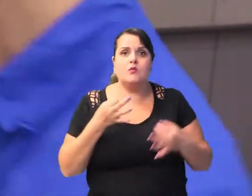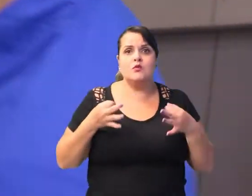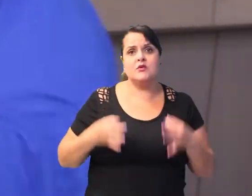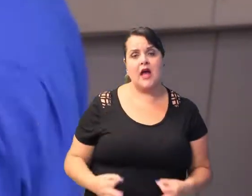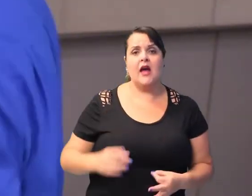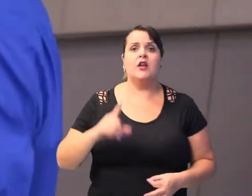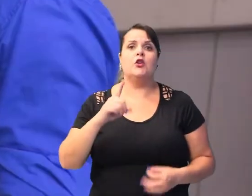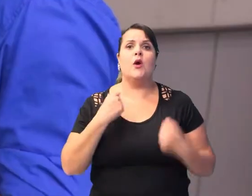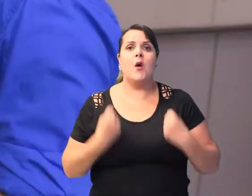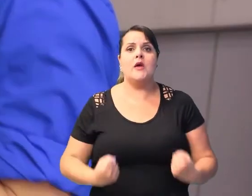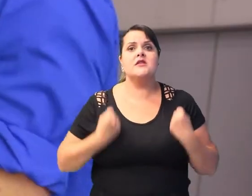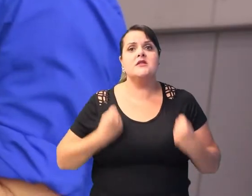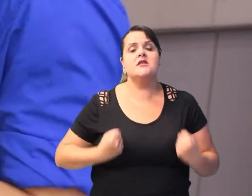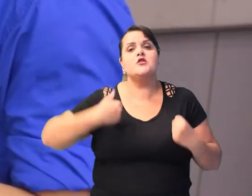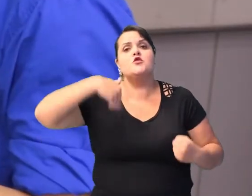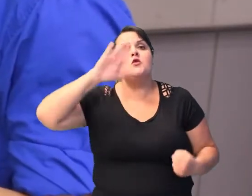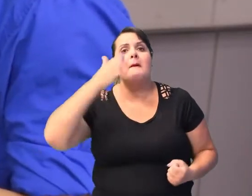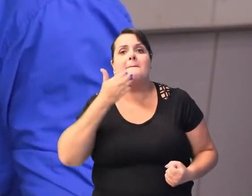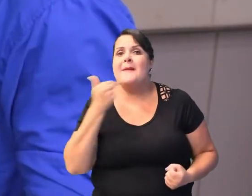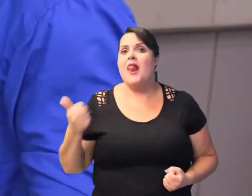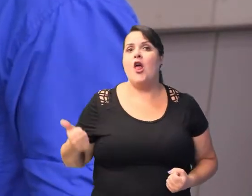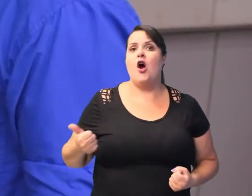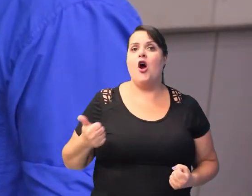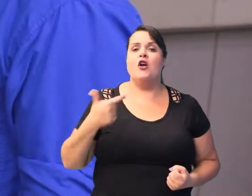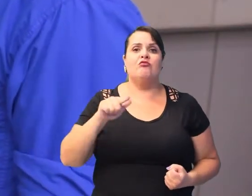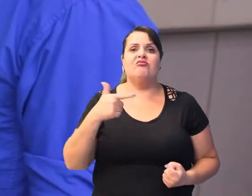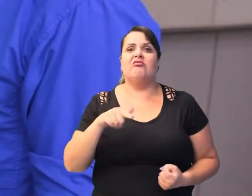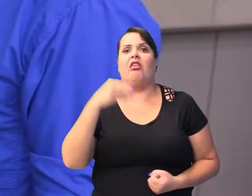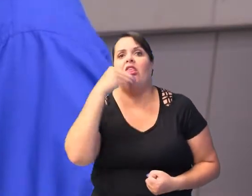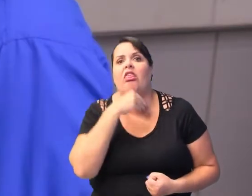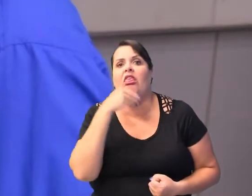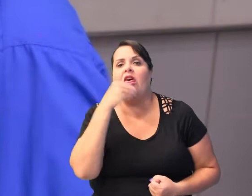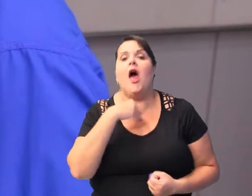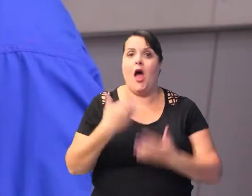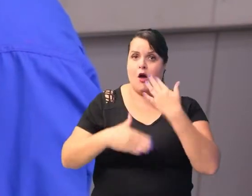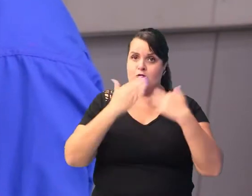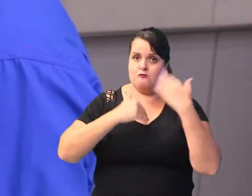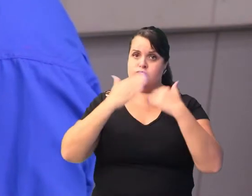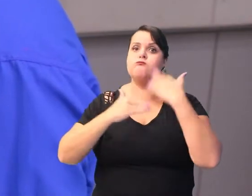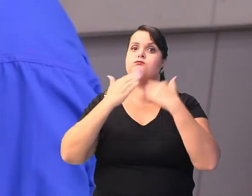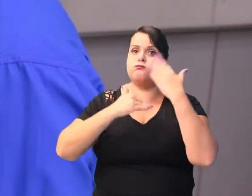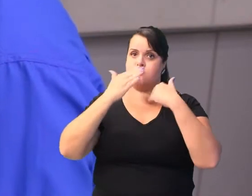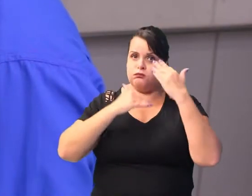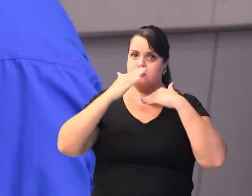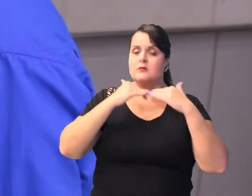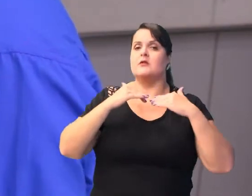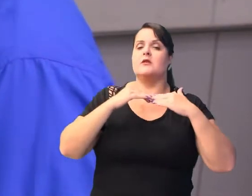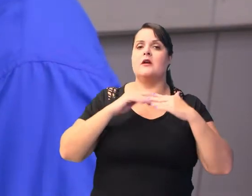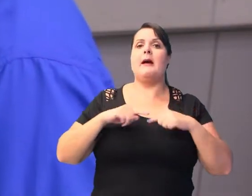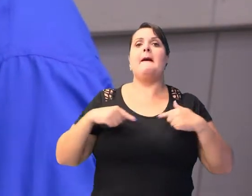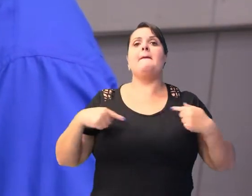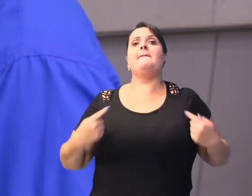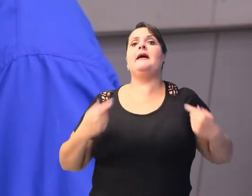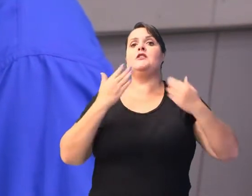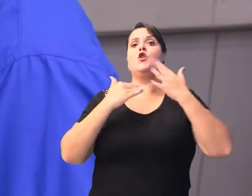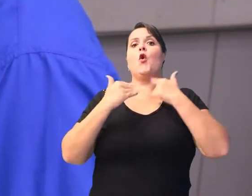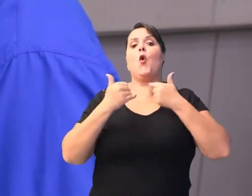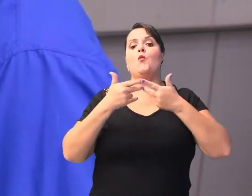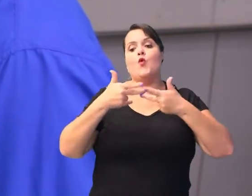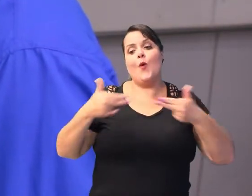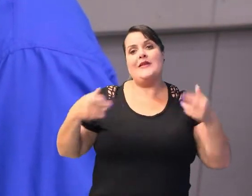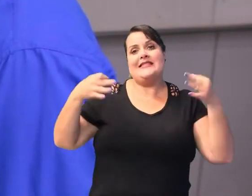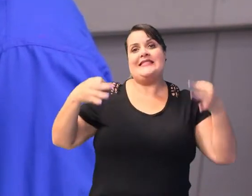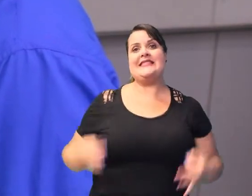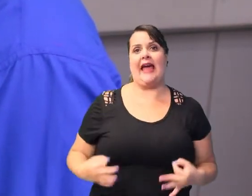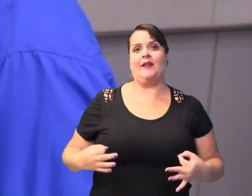o renda melhor o treino flexão de troca por exemplo não pelo contrário pelo contrário eu não como um pouco eu como bastante e alimentos